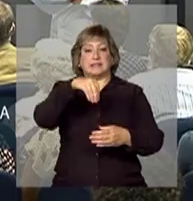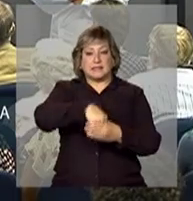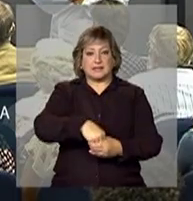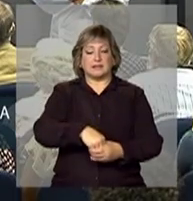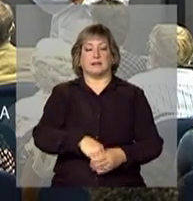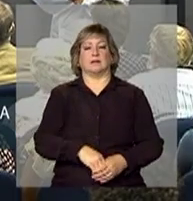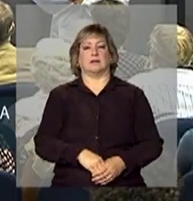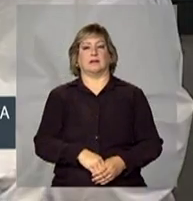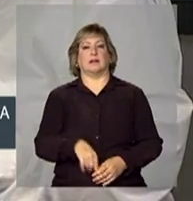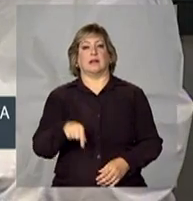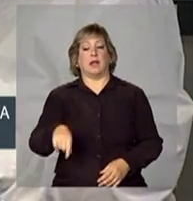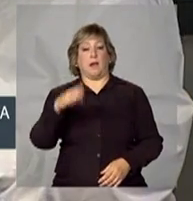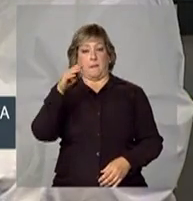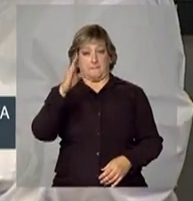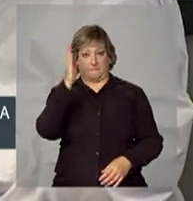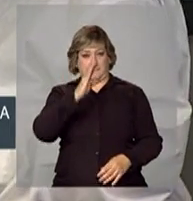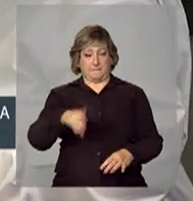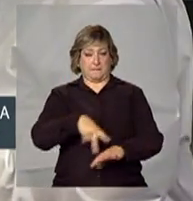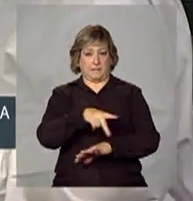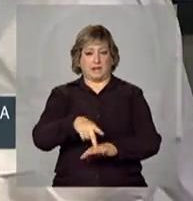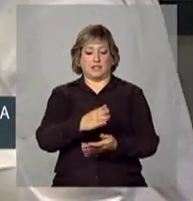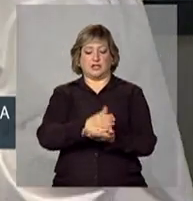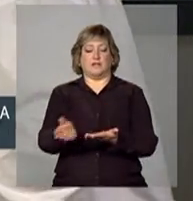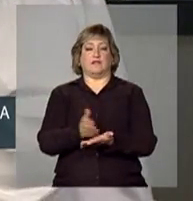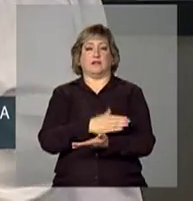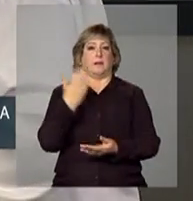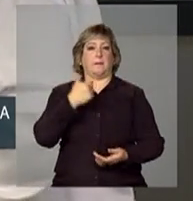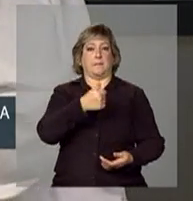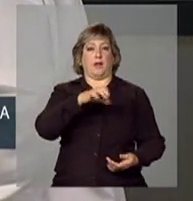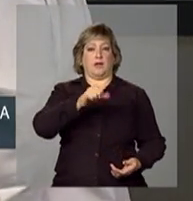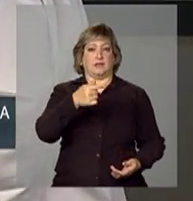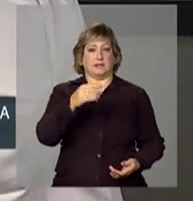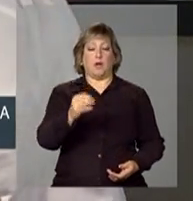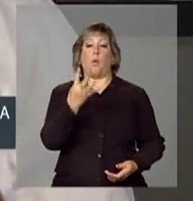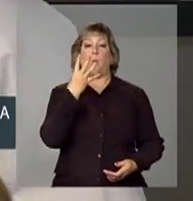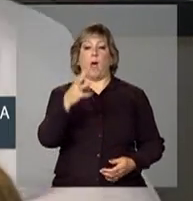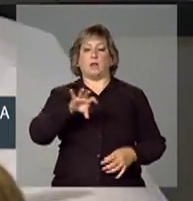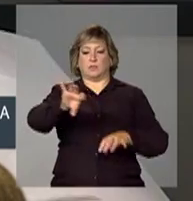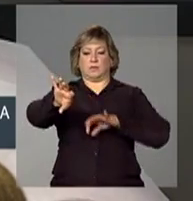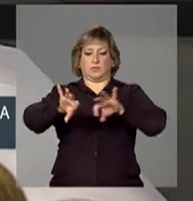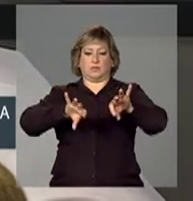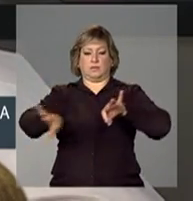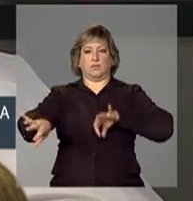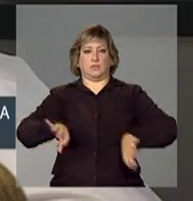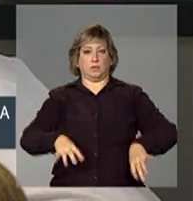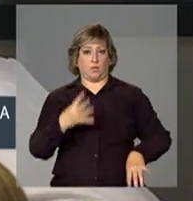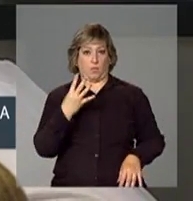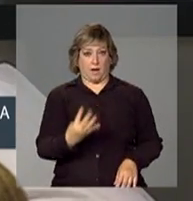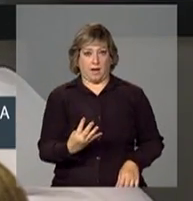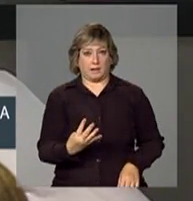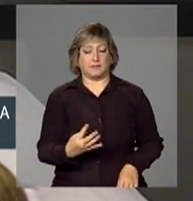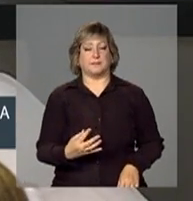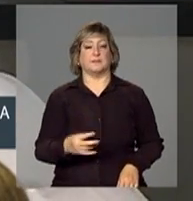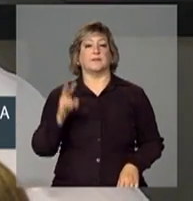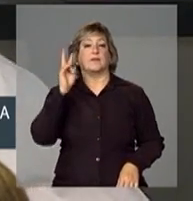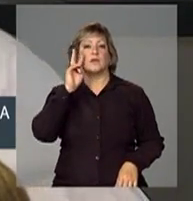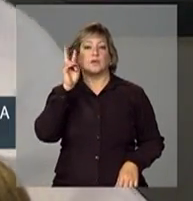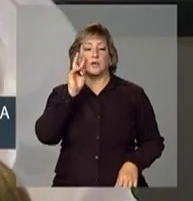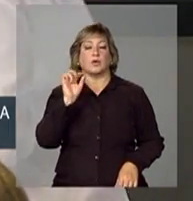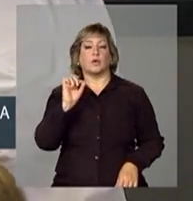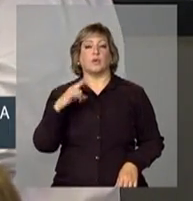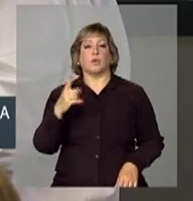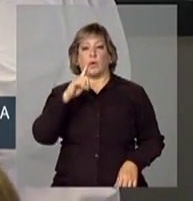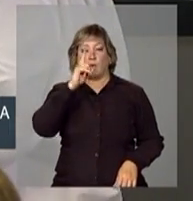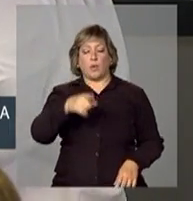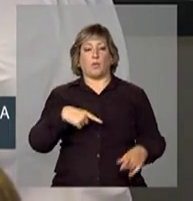foi dividido, em 1970, em quatro zonas com limites de jurisdição correspondentes aos